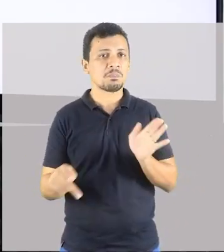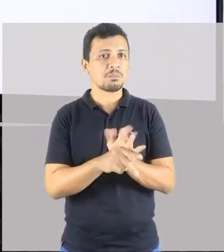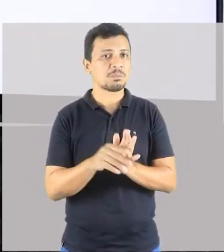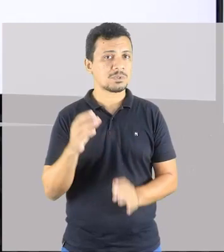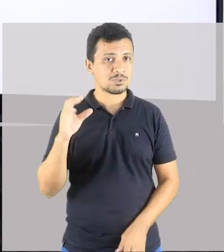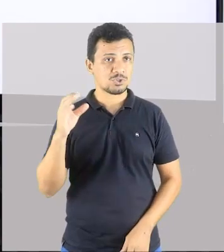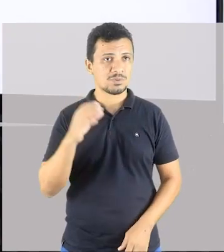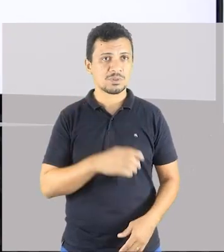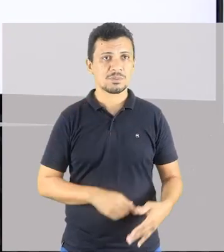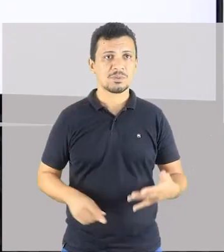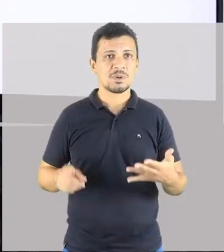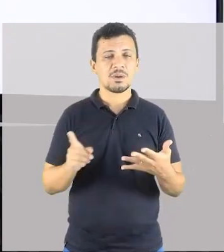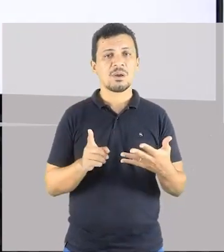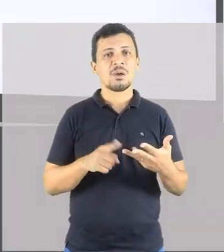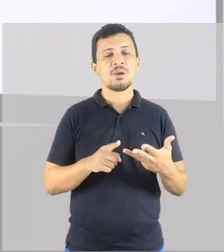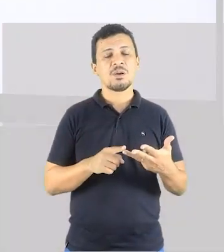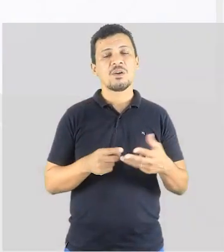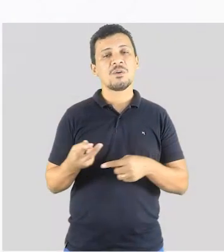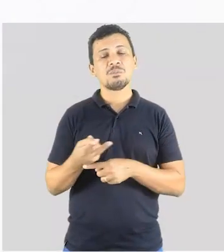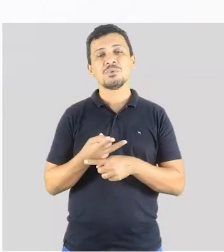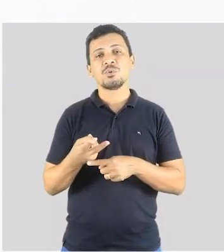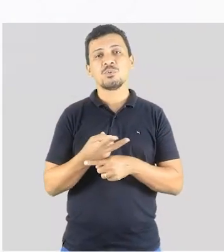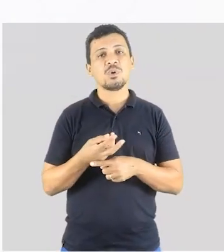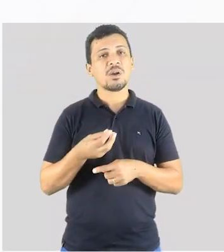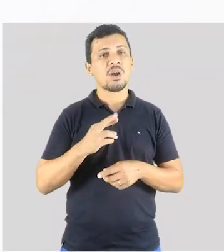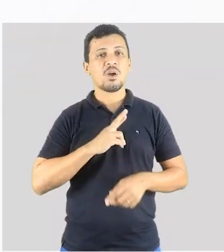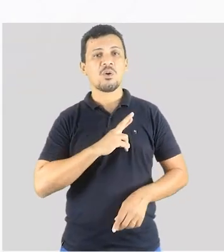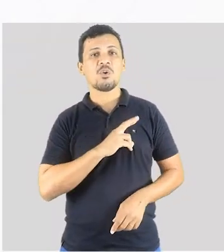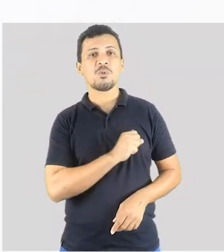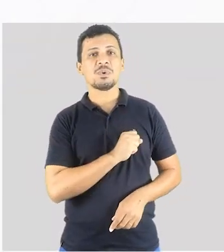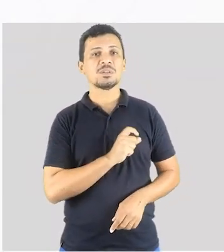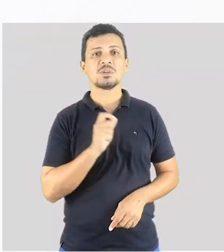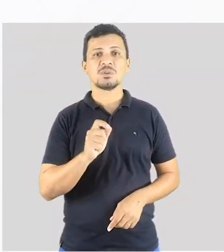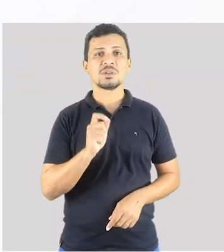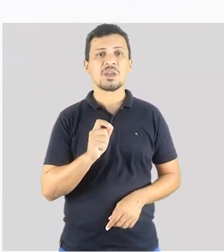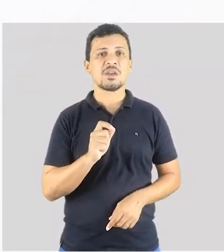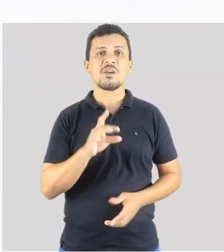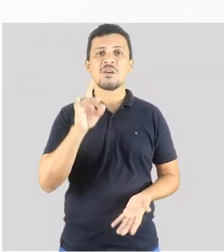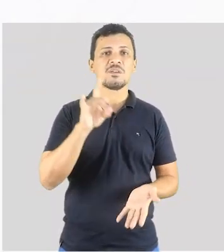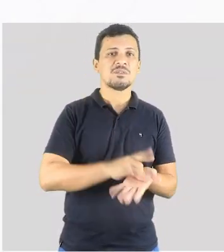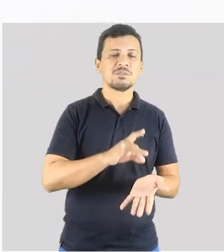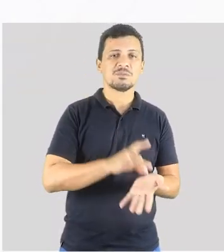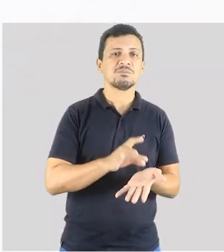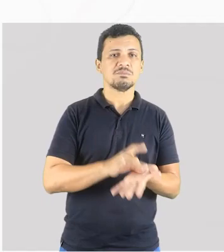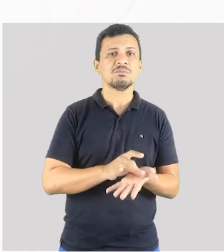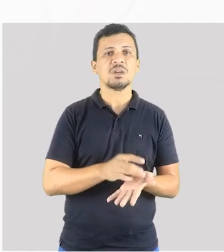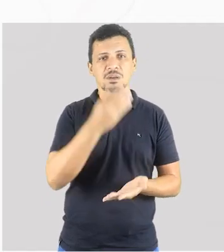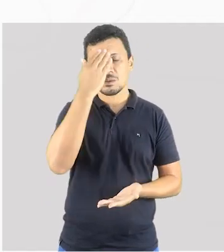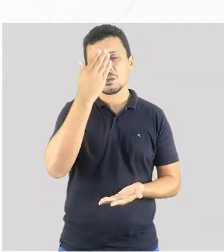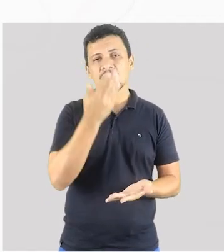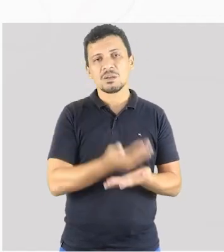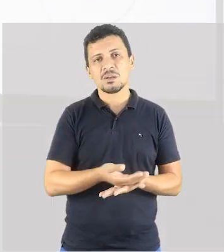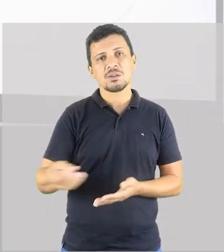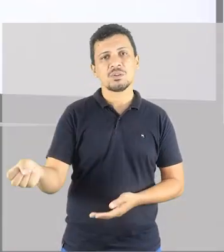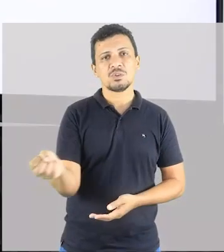científica, ou procura fazer do romance a anotação fiel e minuciosa da nova realidade urbana do